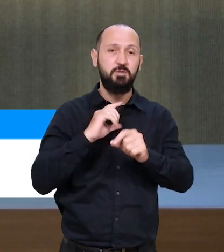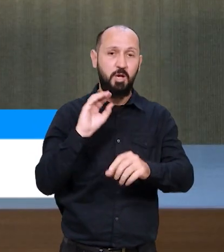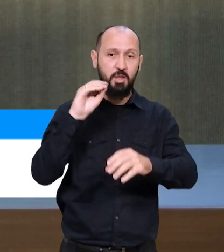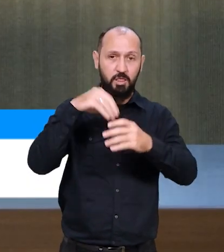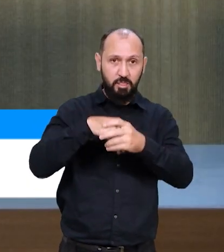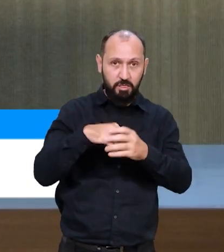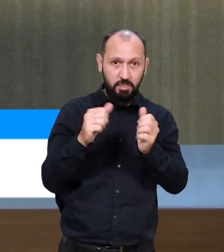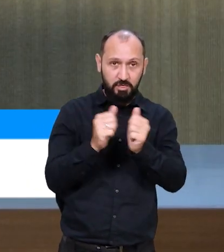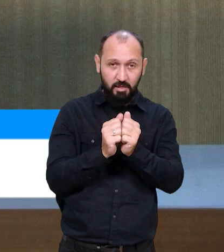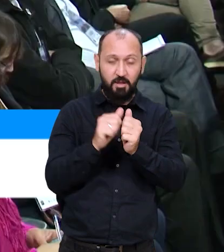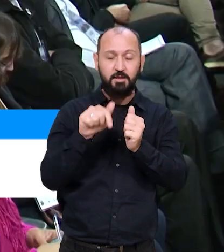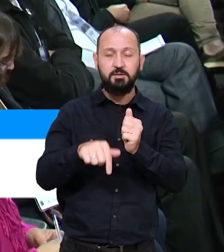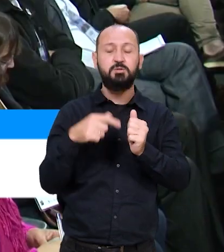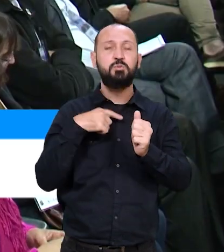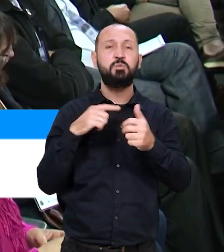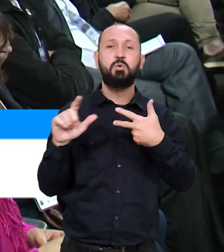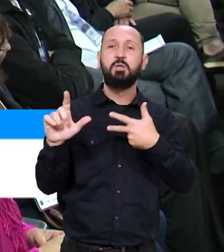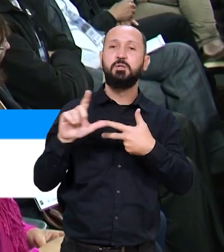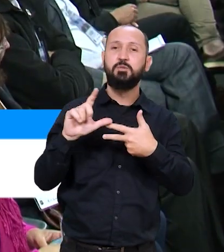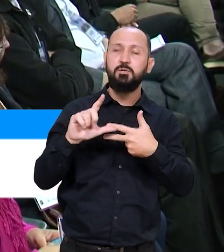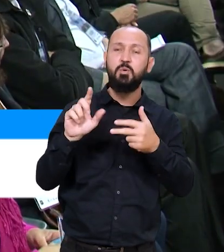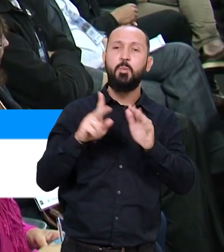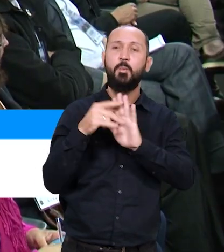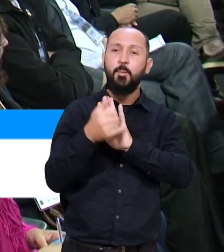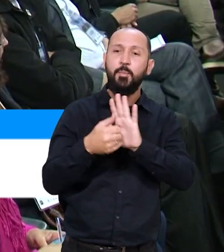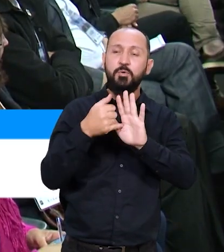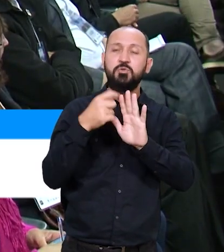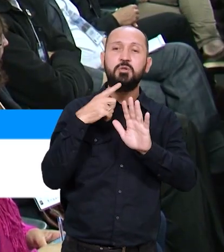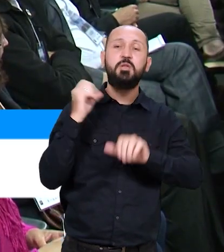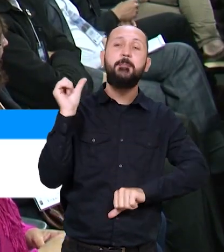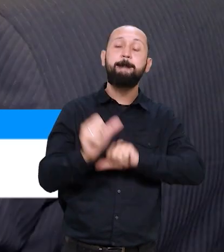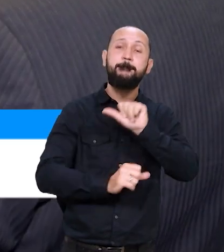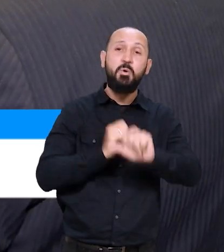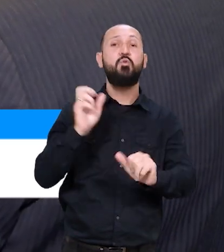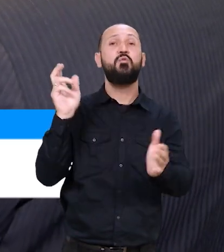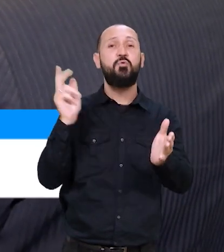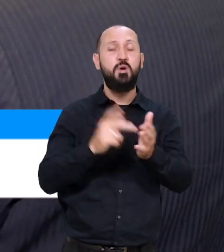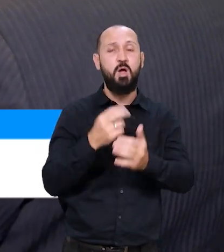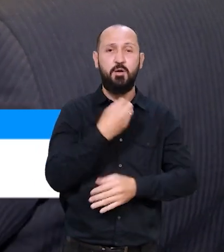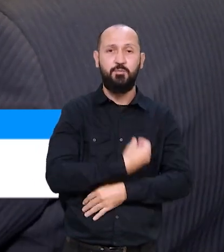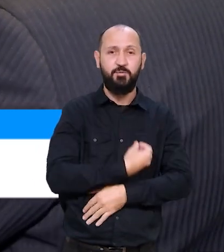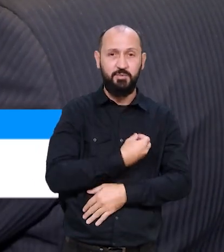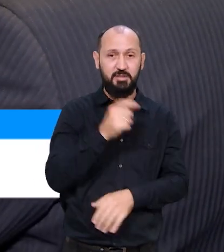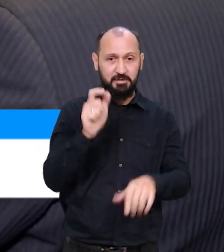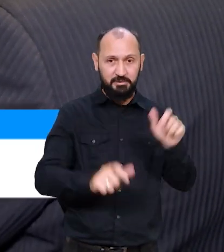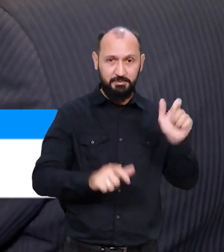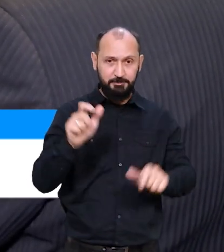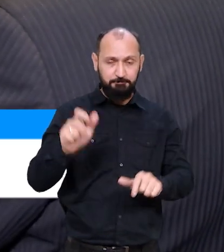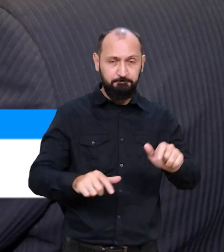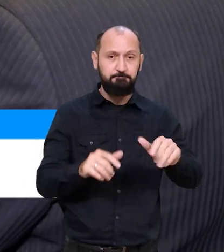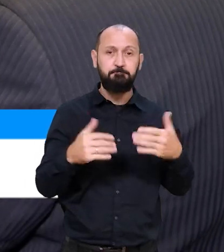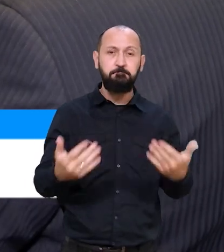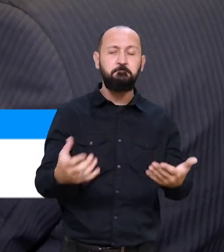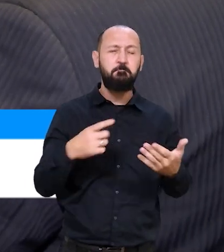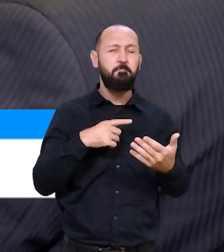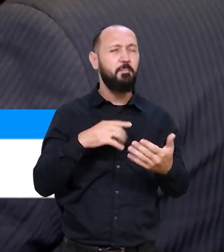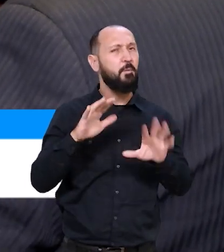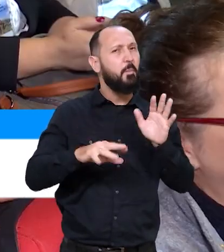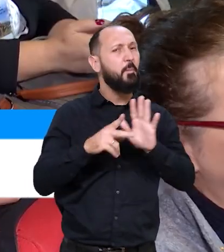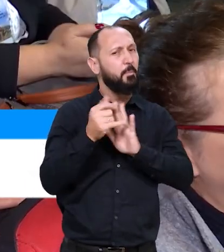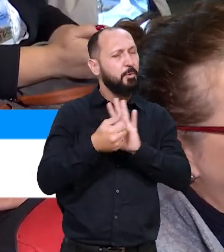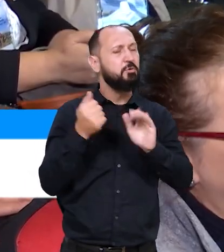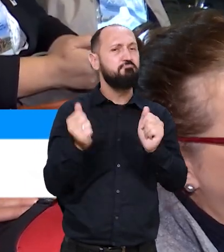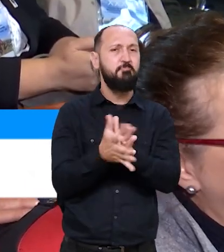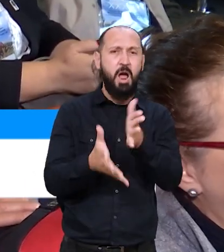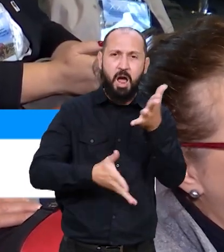legislativa. A importância de trazer para dentro das casas do legislativo projeto que venha mudar mesmo a vida das